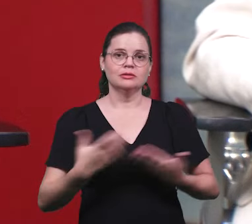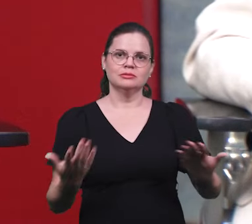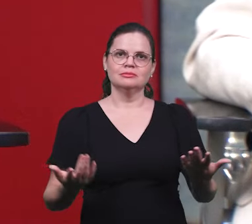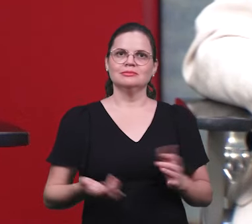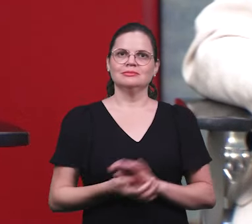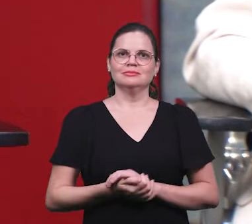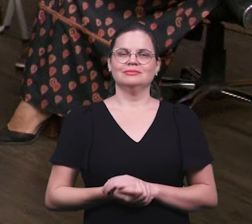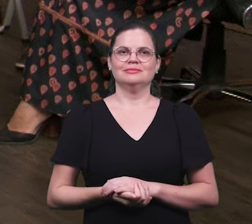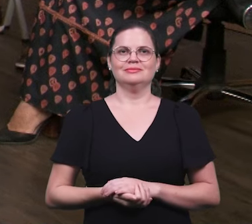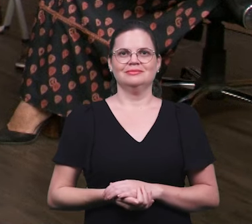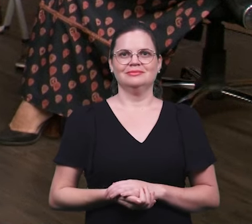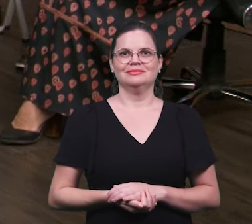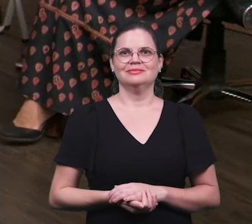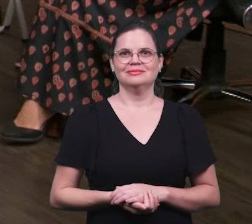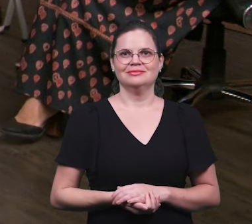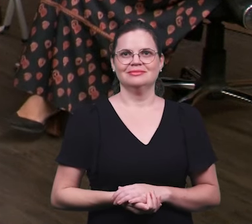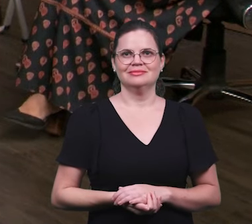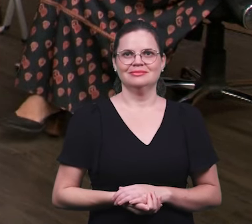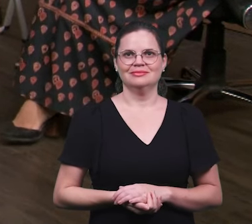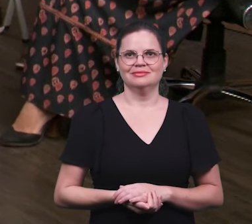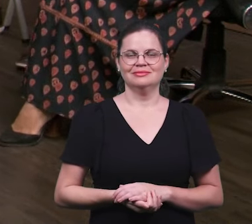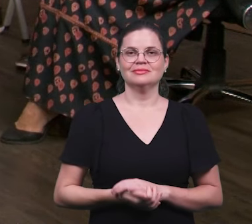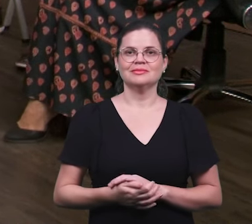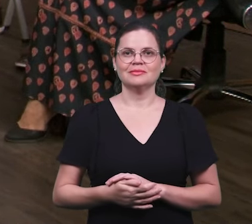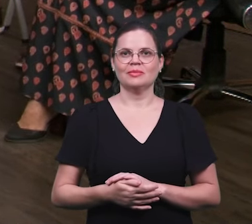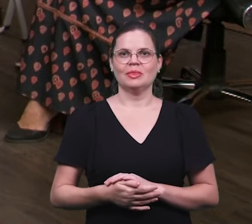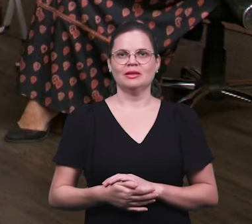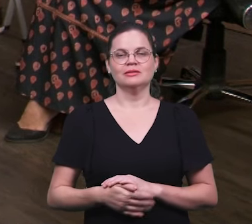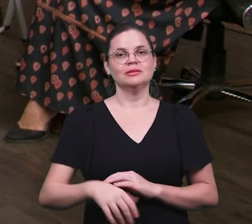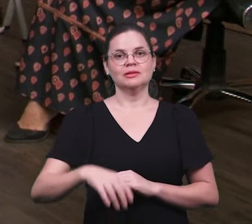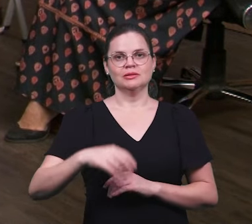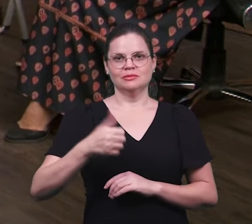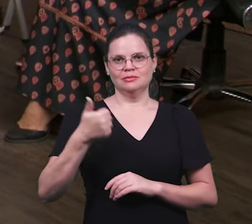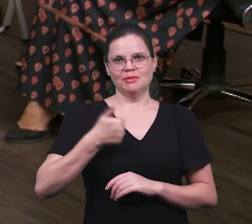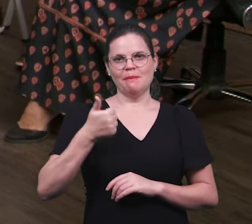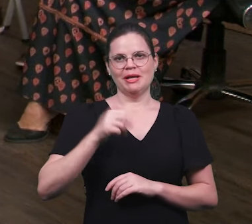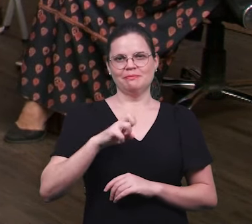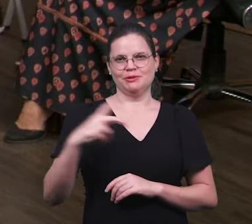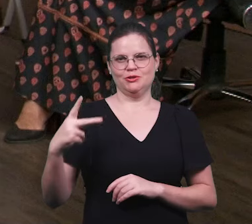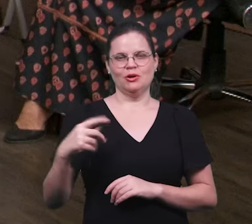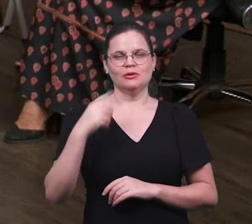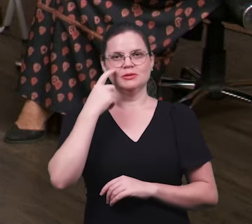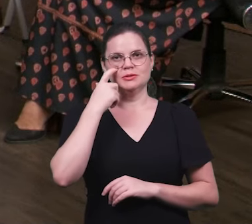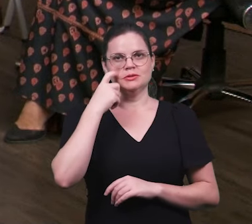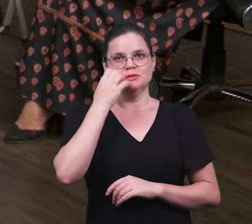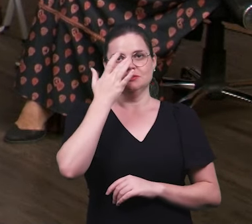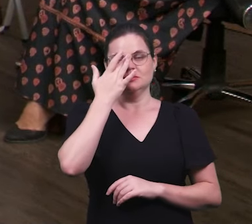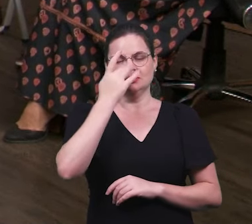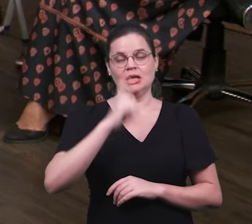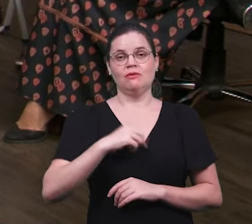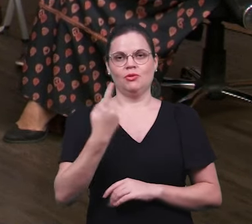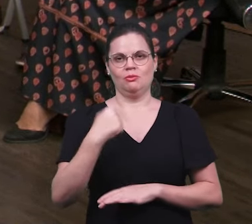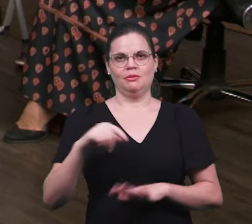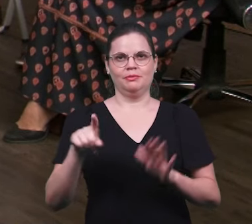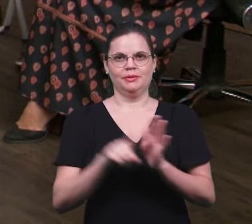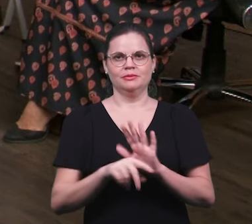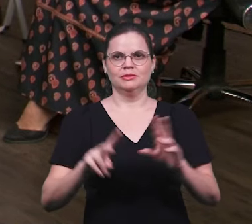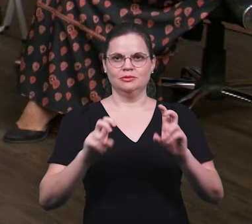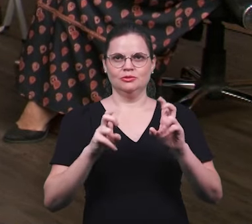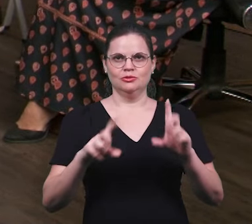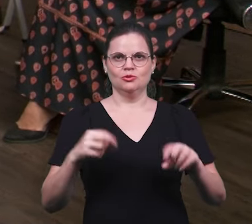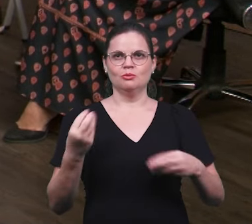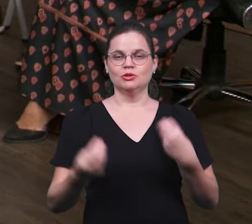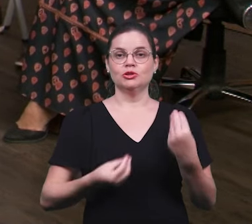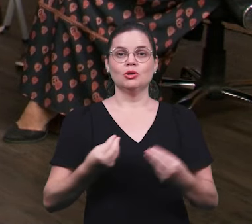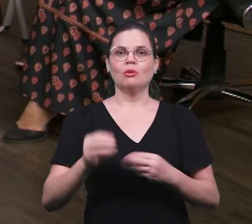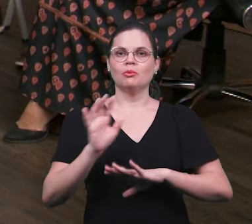aí. No primeiro programa, pastor Diniz até falou, a Andréia, respondendo uma das perguntas sobre isso,